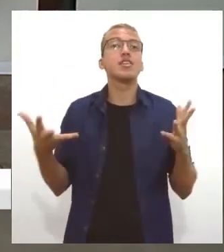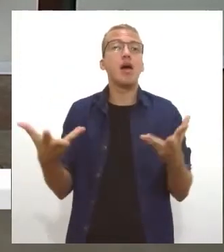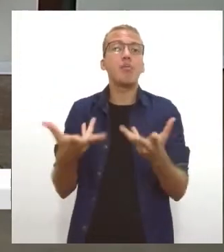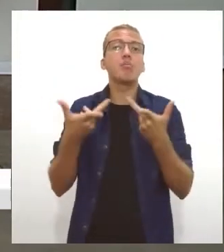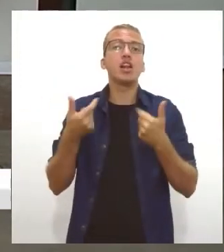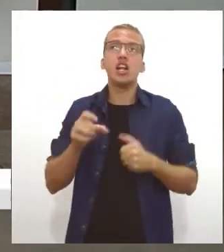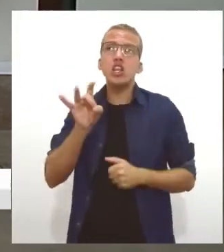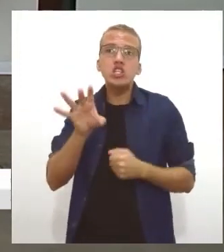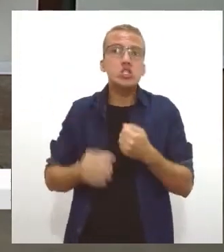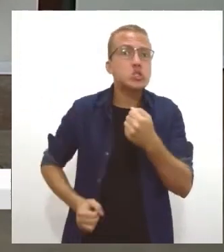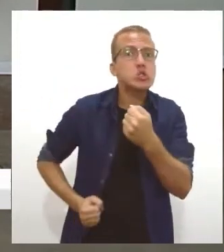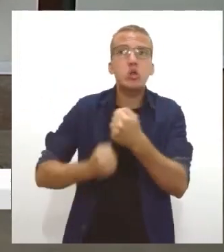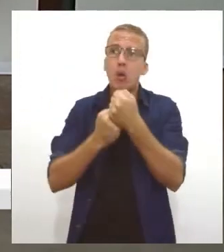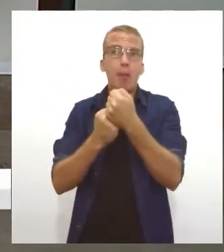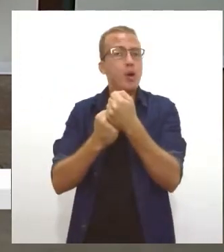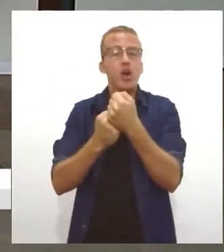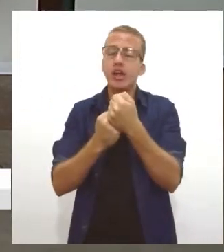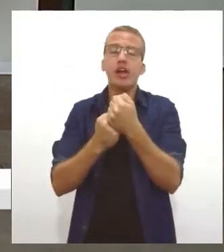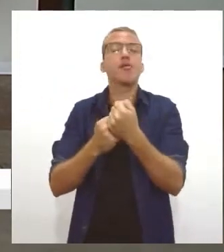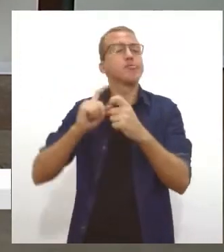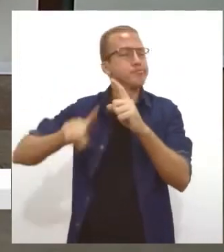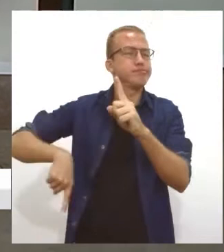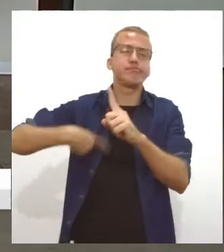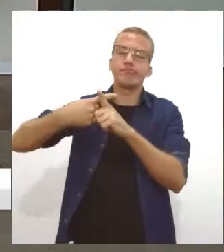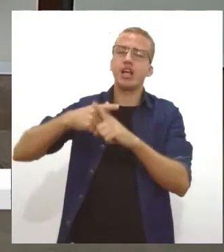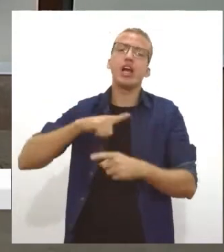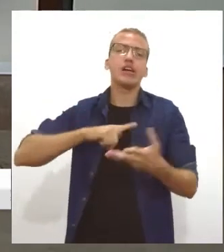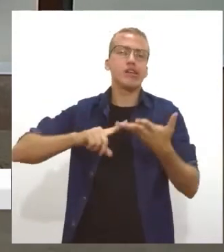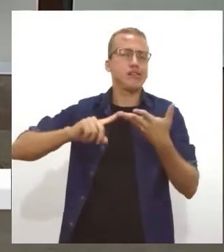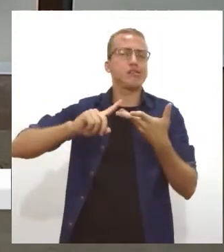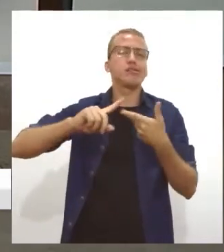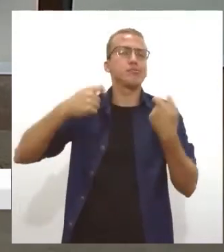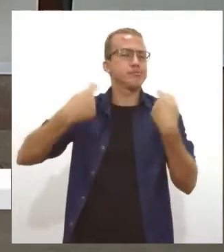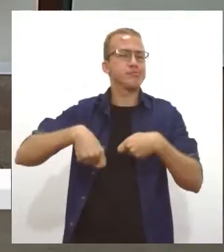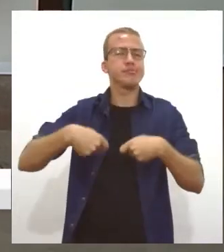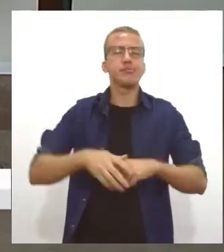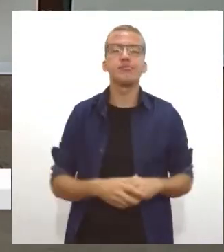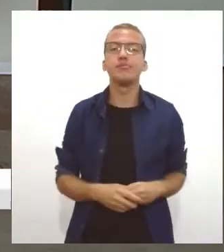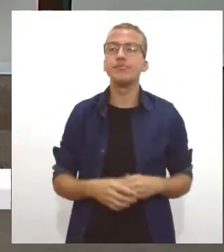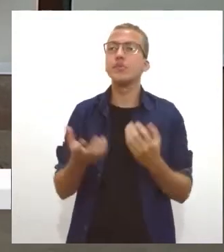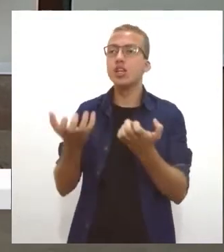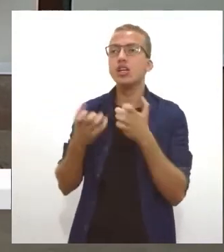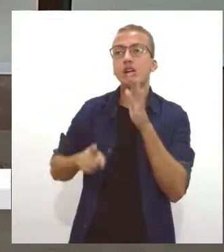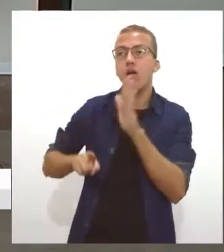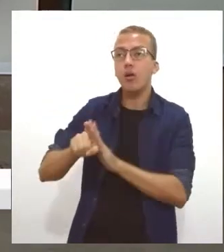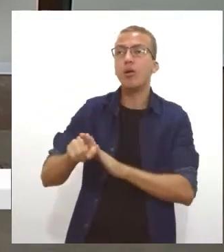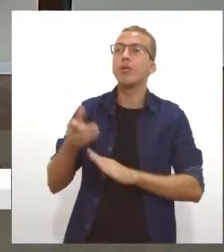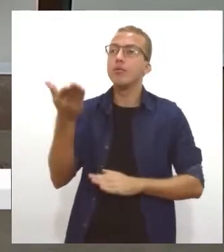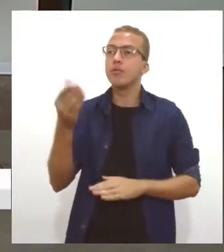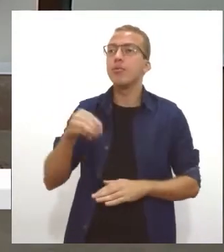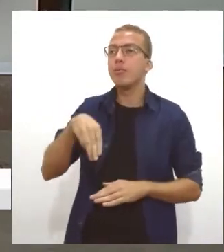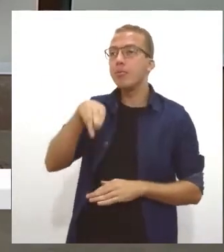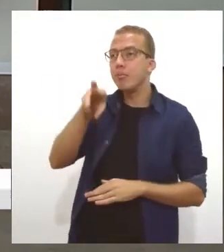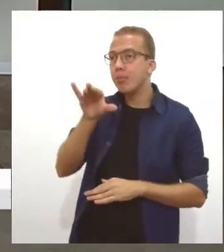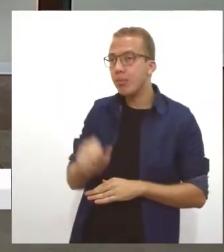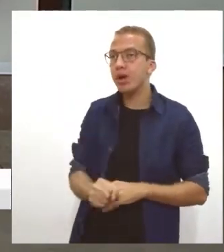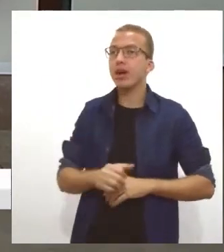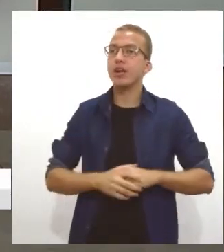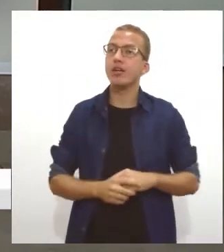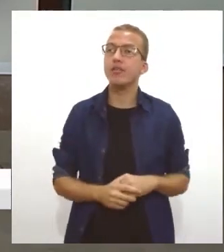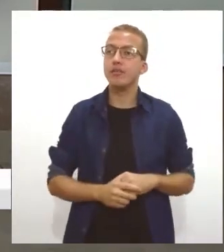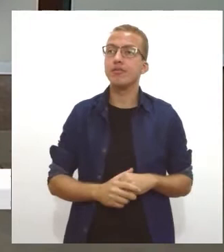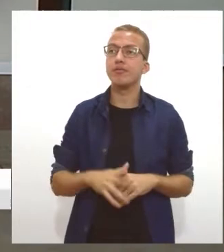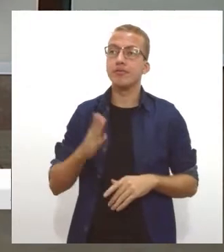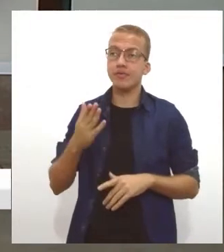isso, né? Eu queria perguntar para o Mário o seguinte, foi sancionada em março, né,